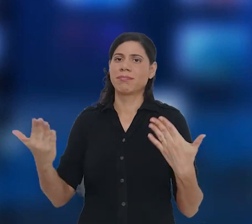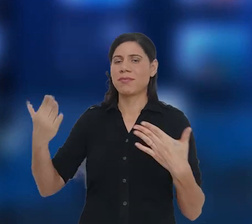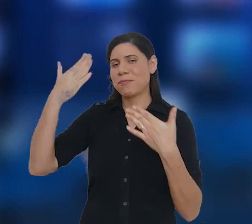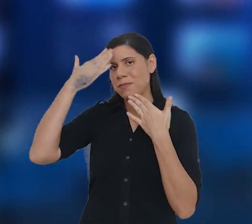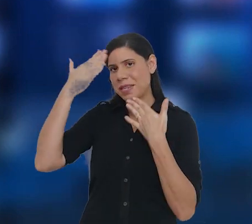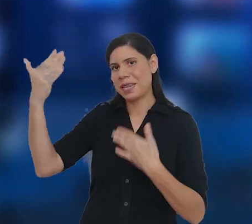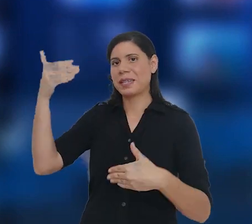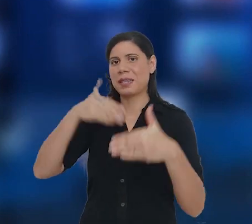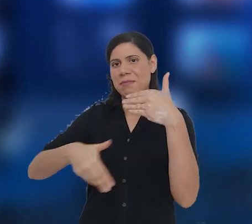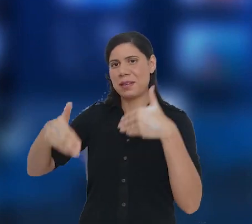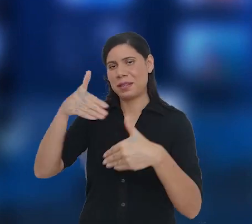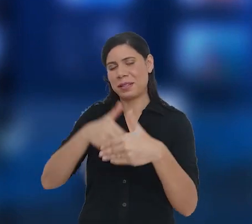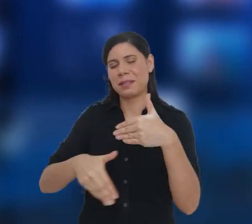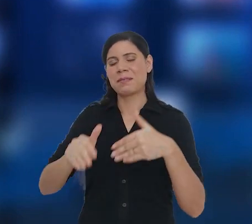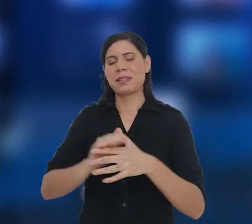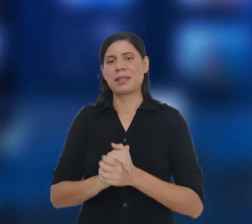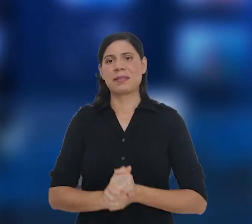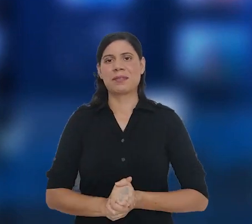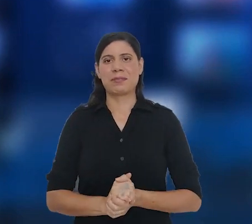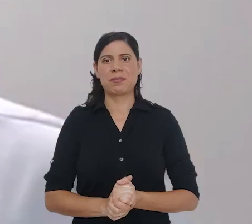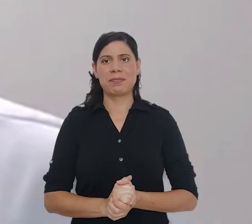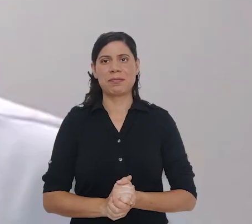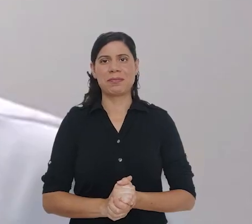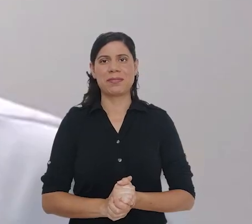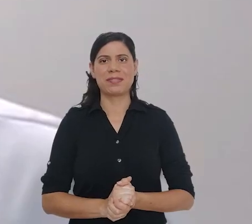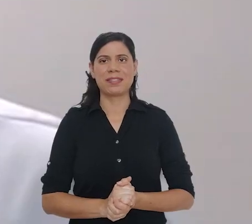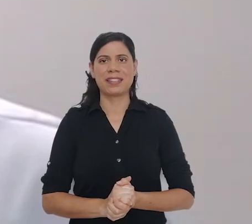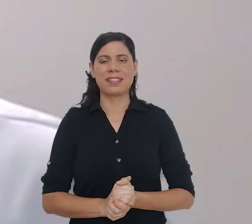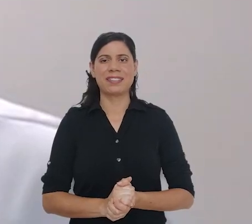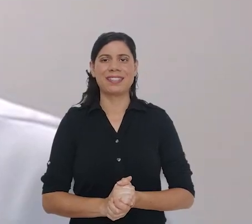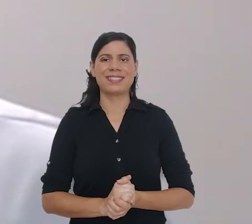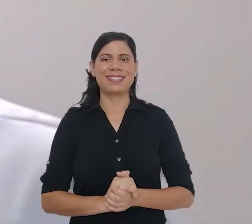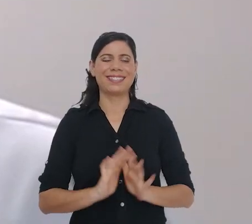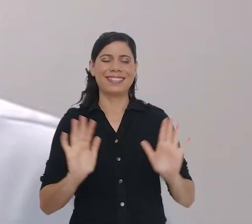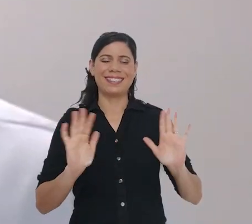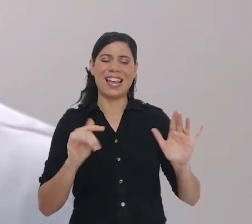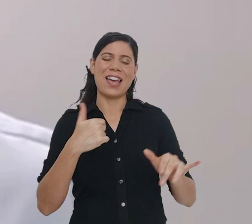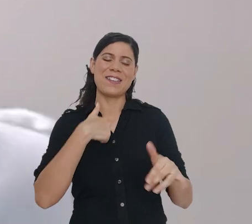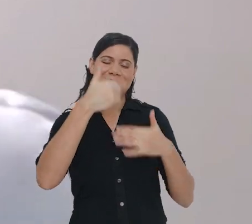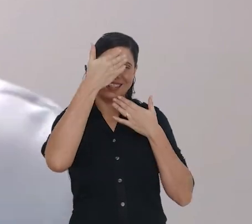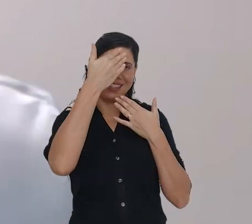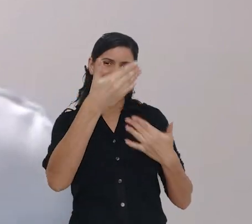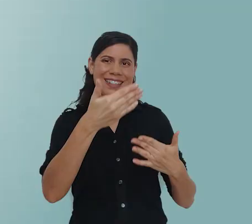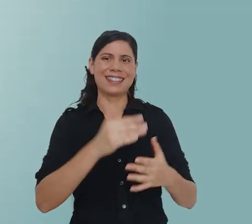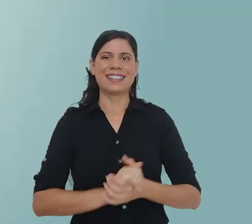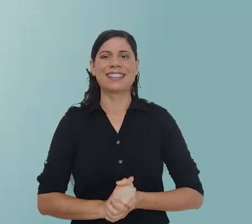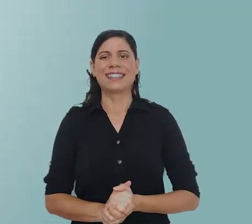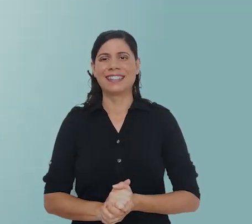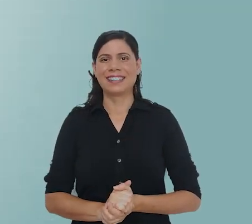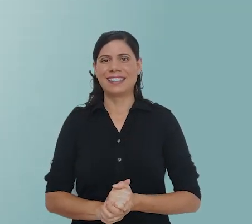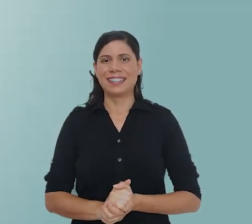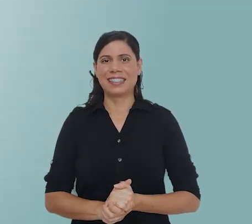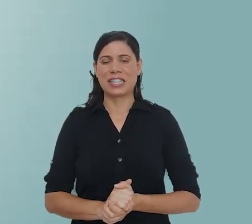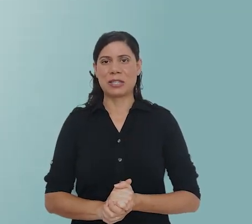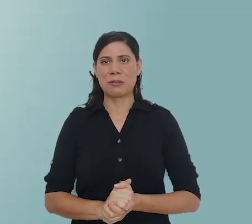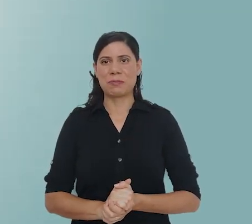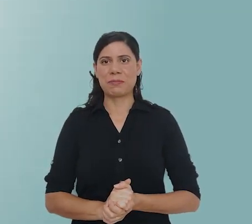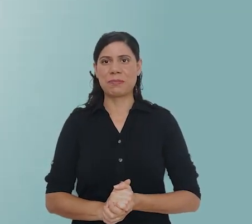obrigada pela sua participação aqui conosco no IT Entrevista. Joia, que é isso. E nós que agradecemos.